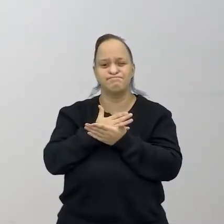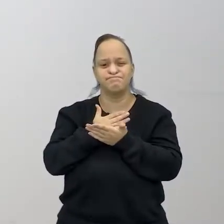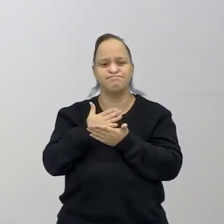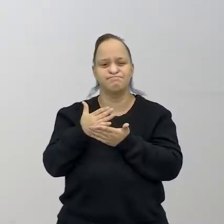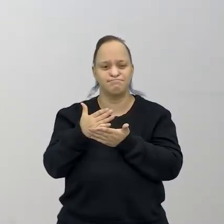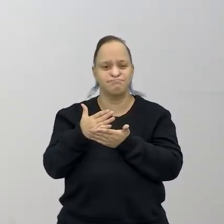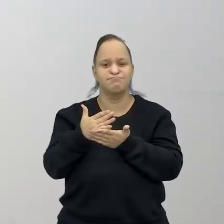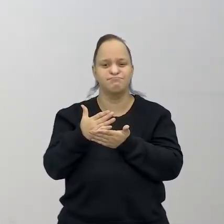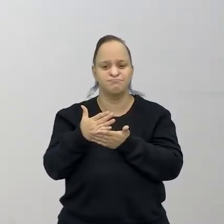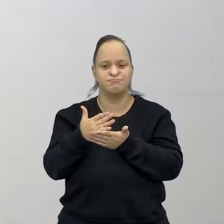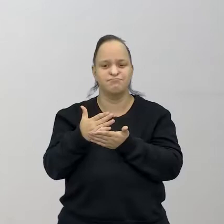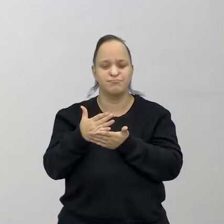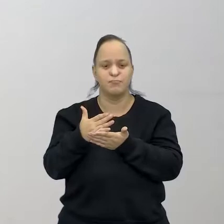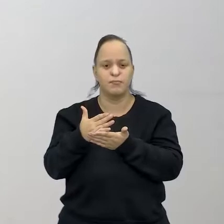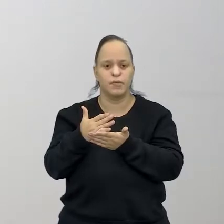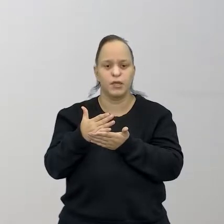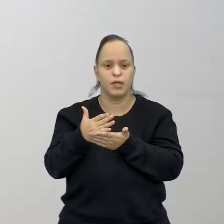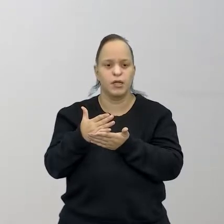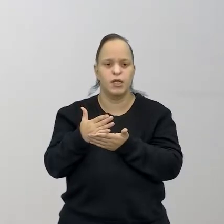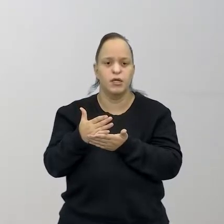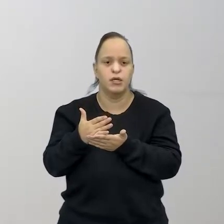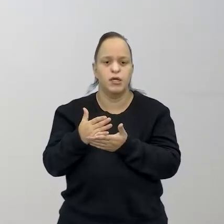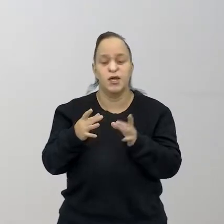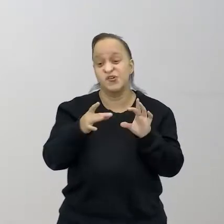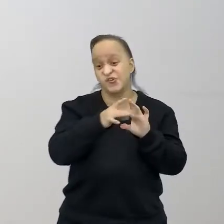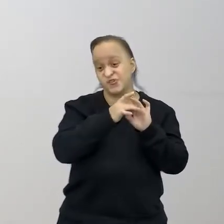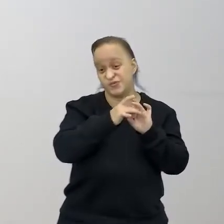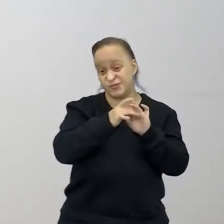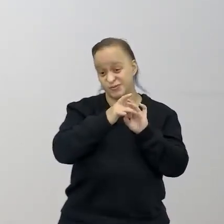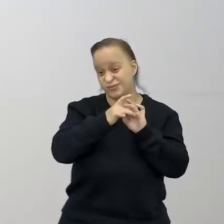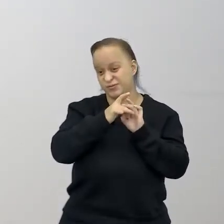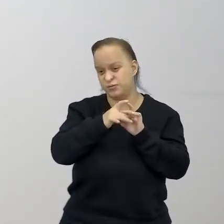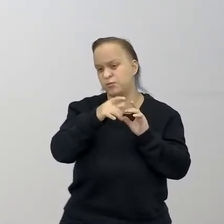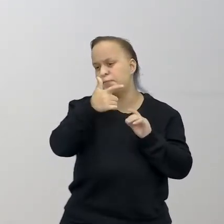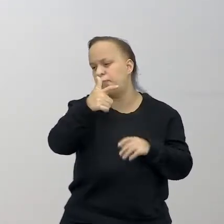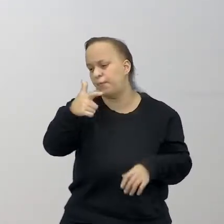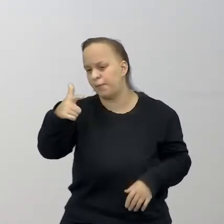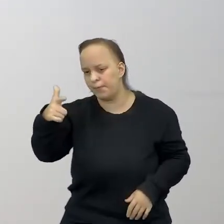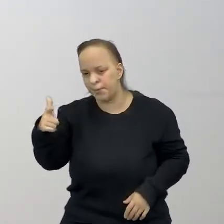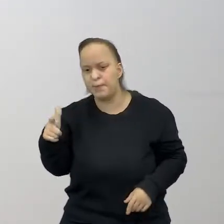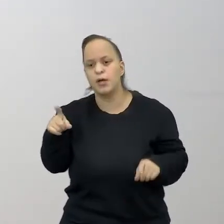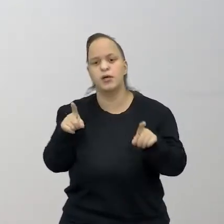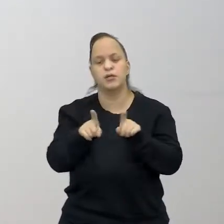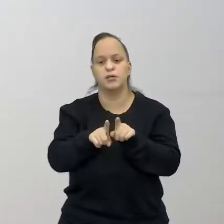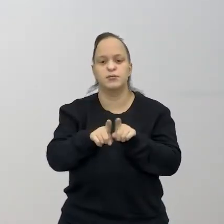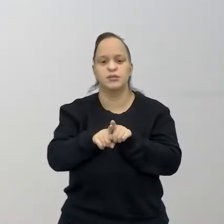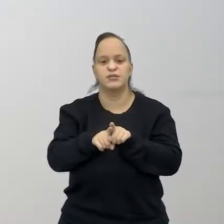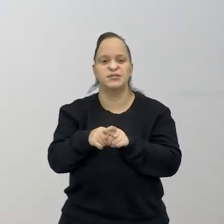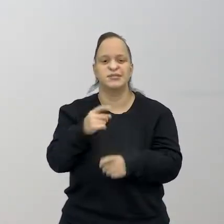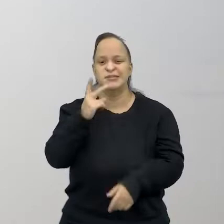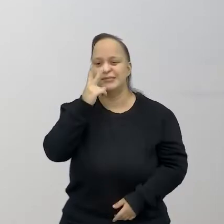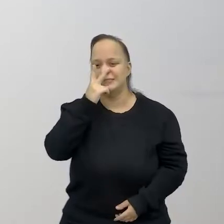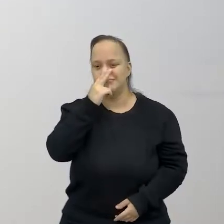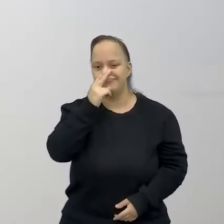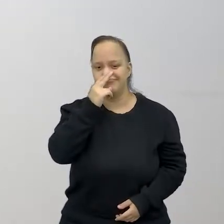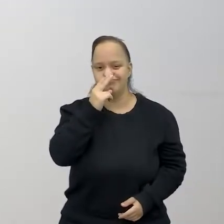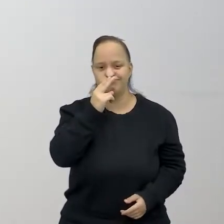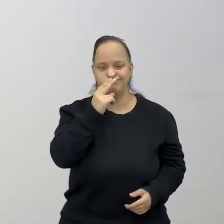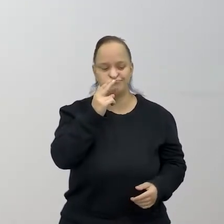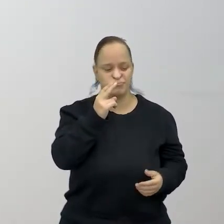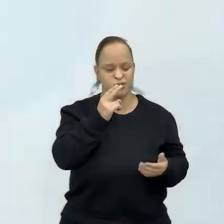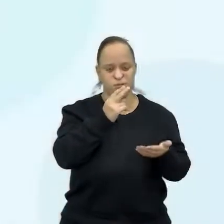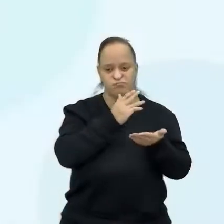ou não, ele tá muito vinculado aos outros transtornos, ele meio que é um transtorno gerador, tá? Que é a